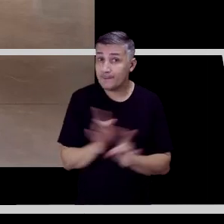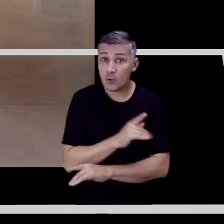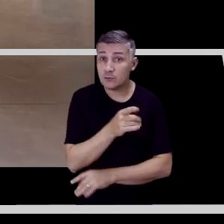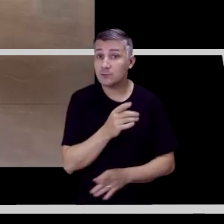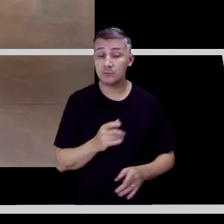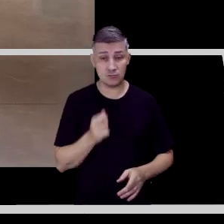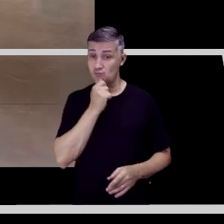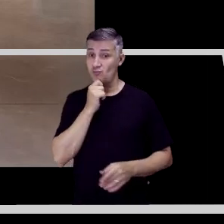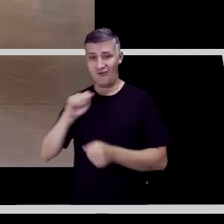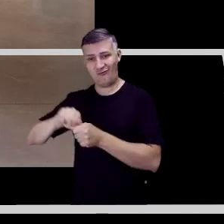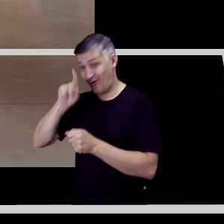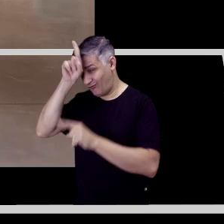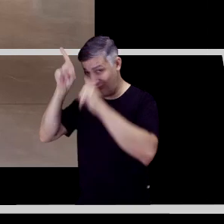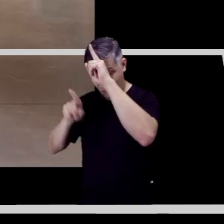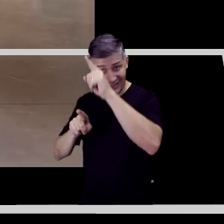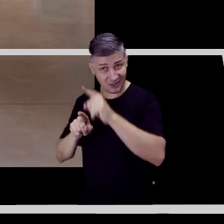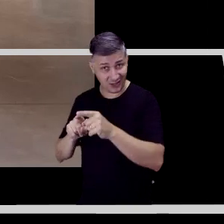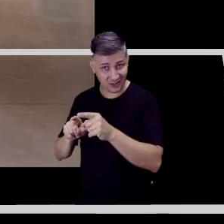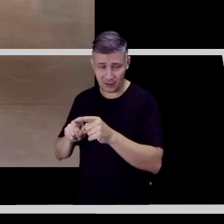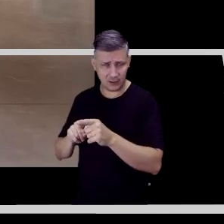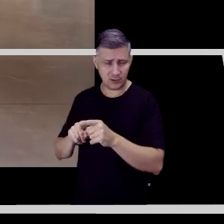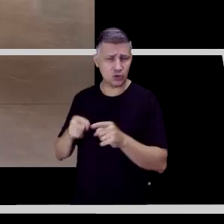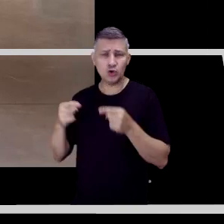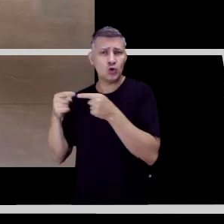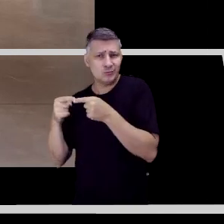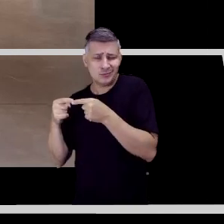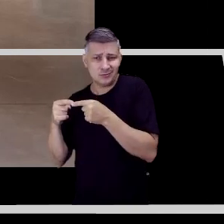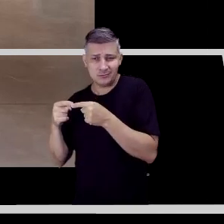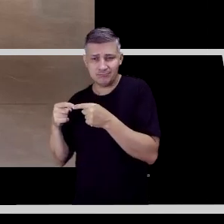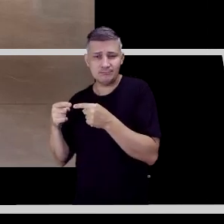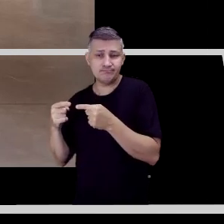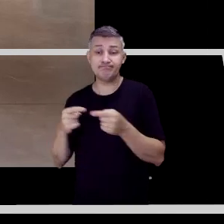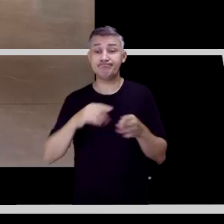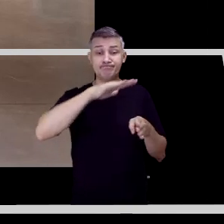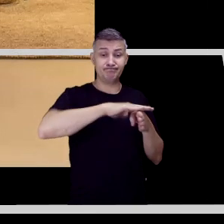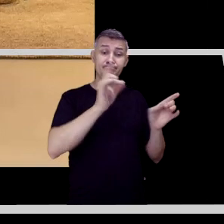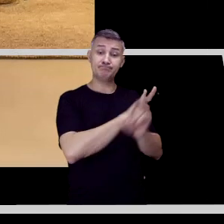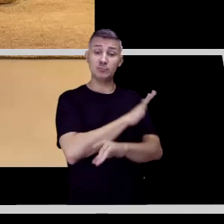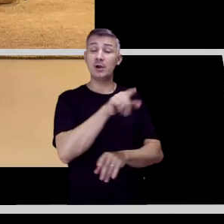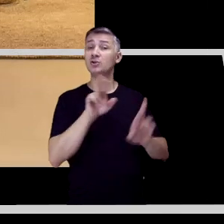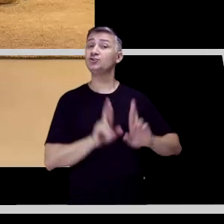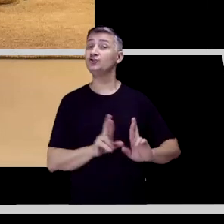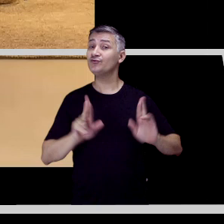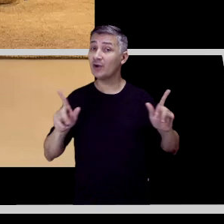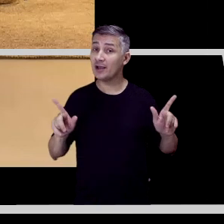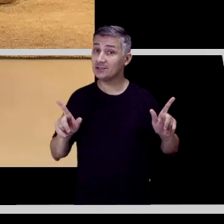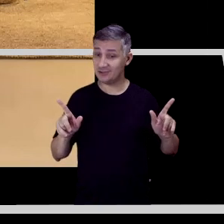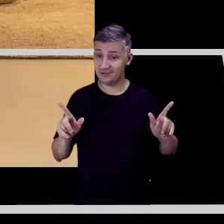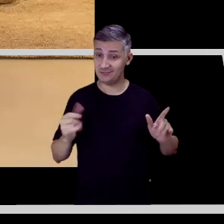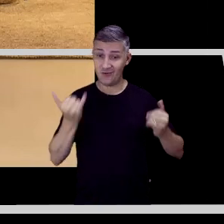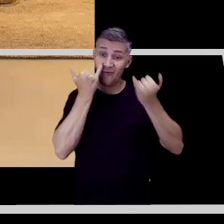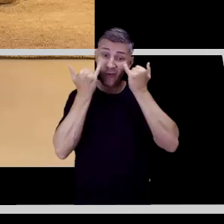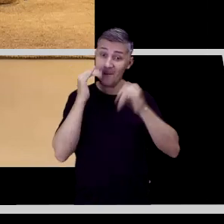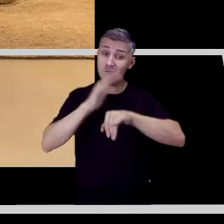usando, né, não tá inventando nada sob medida aqui, e isso difere bastante